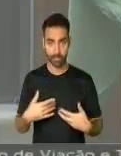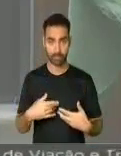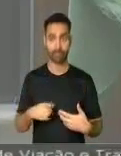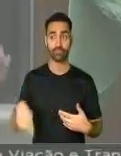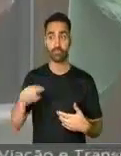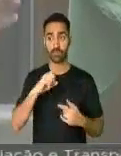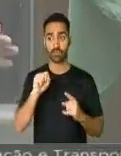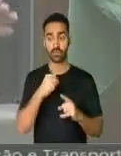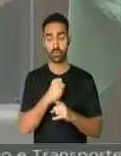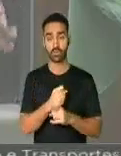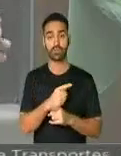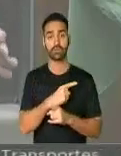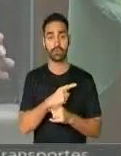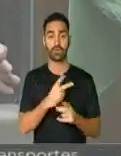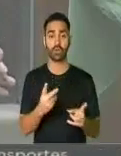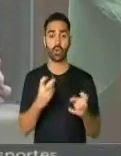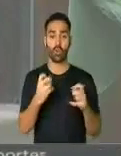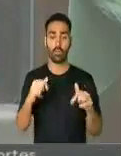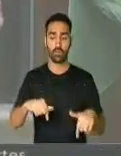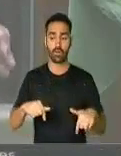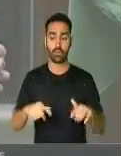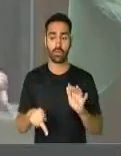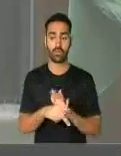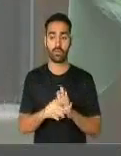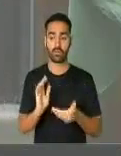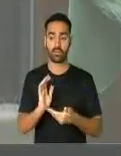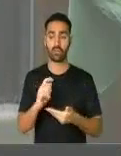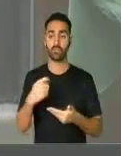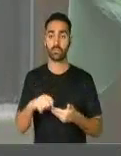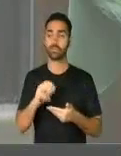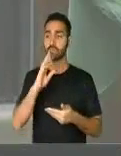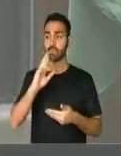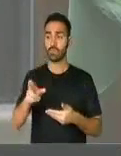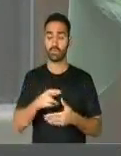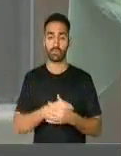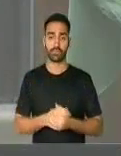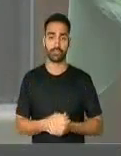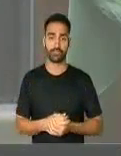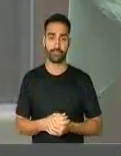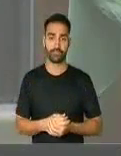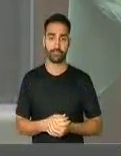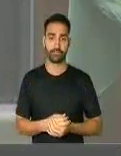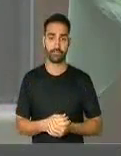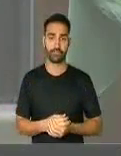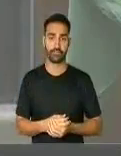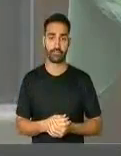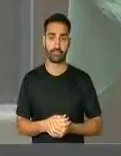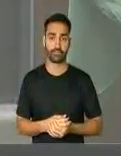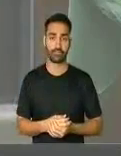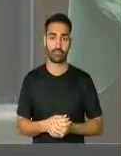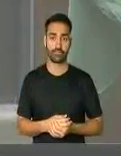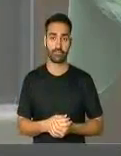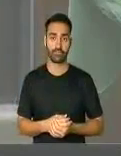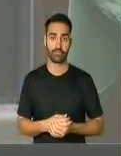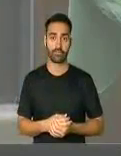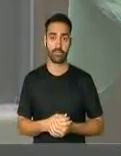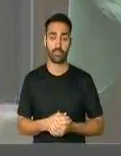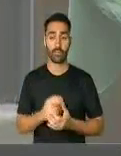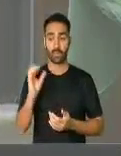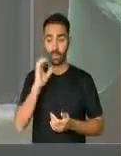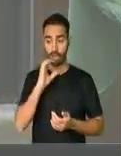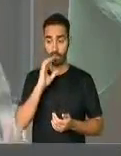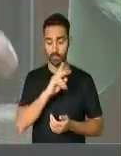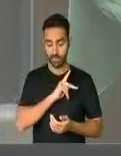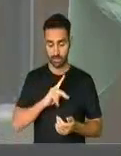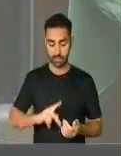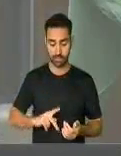sociedade cobra deste Parlamento resposta a essas questões e muito brevemente queira ou não queira o presidente